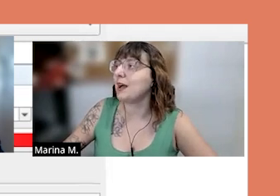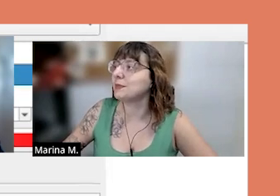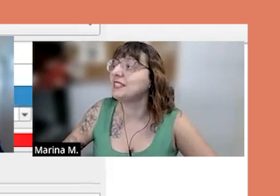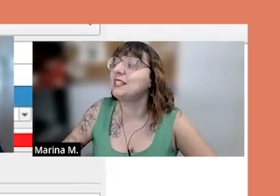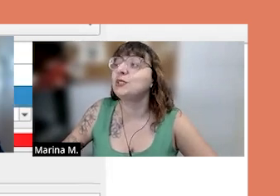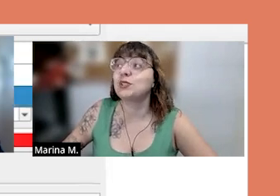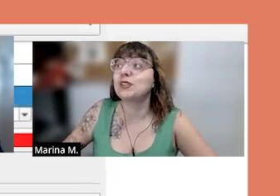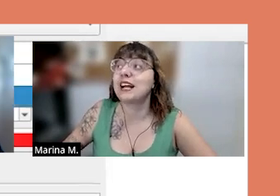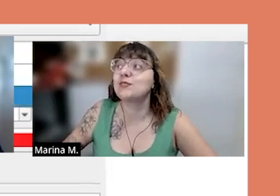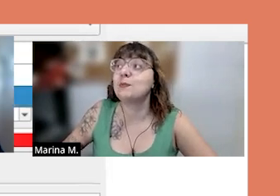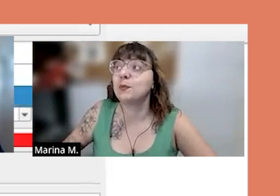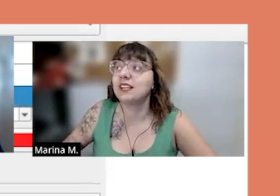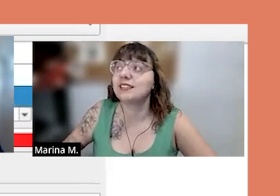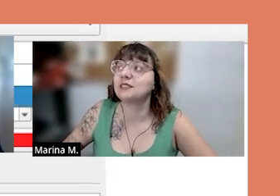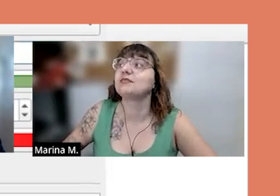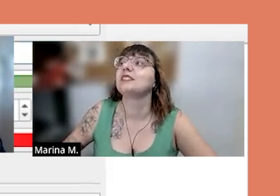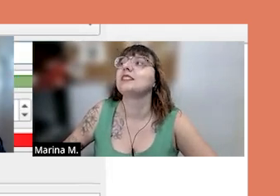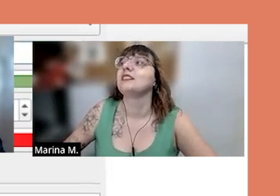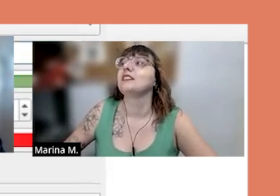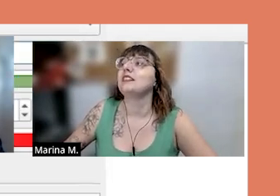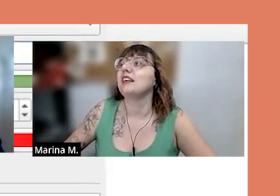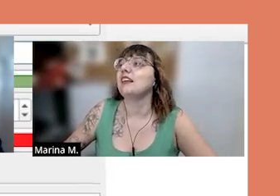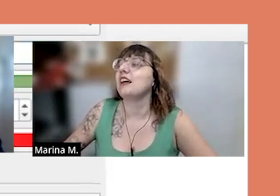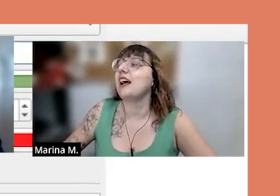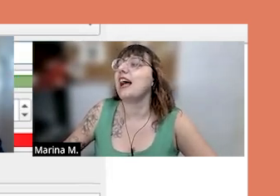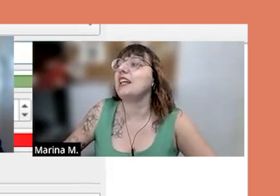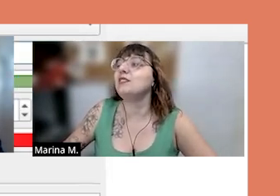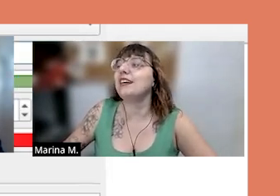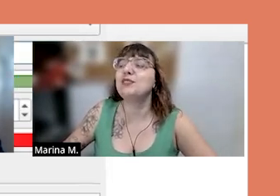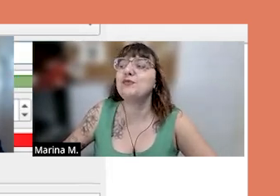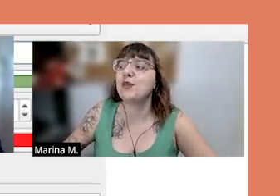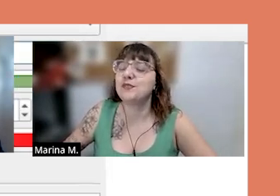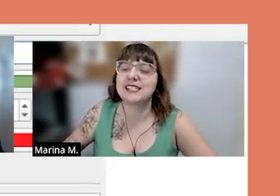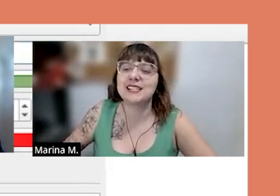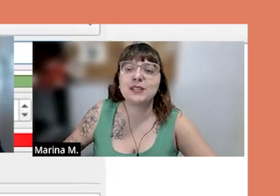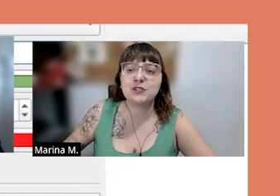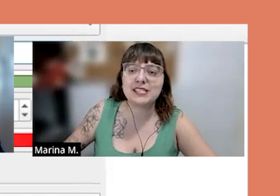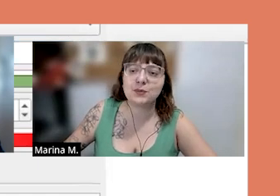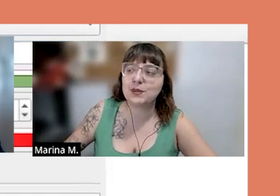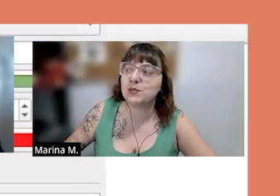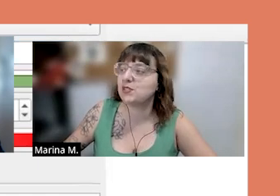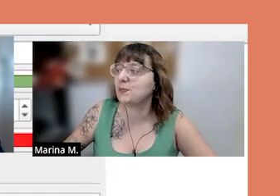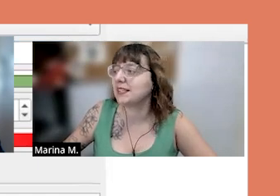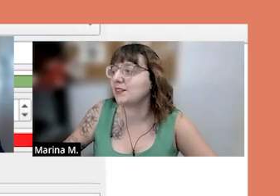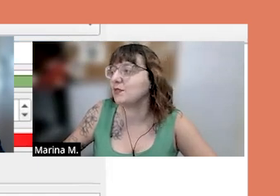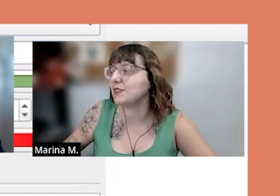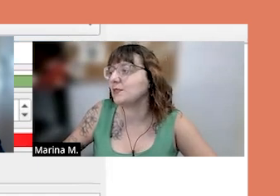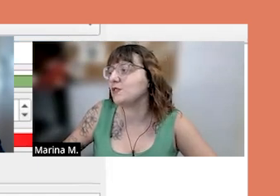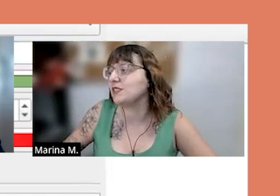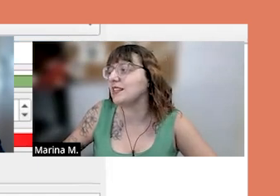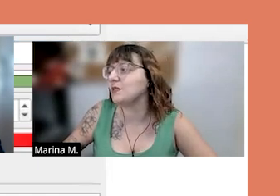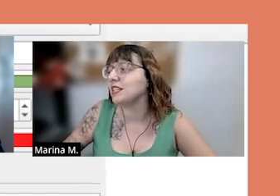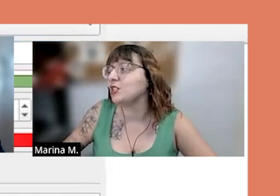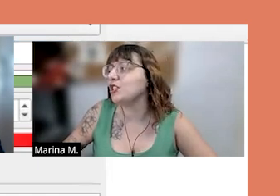do mapa. No nosso caso, é a população, né? Aí eu não vou fazer uma divisão pelo desvio padrão, eu vou fazer